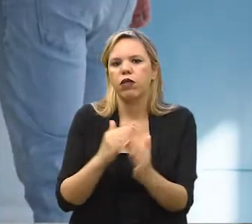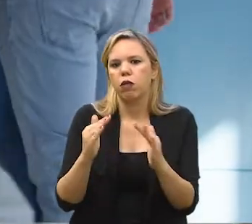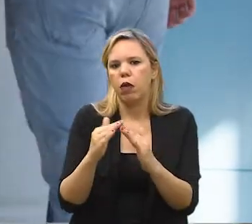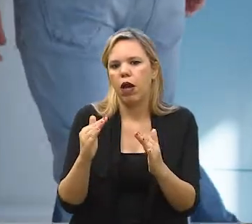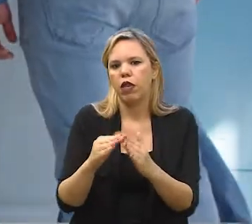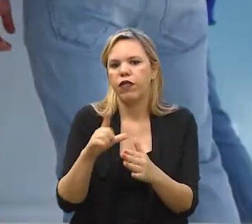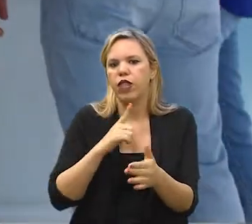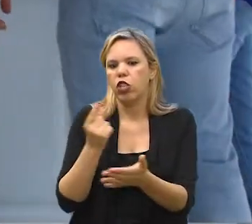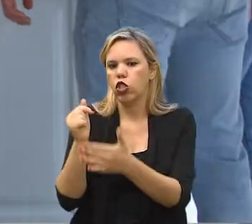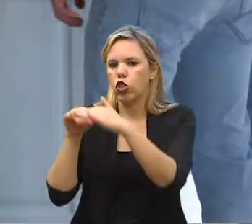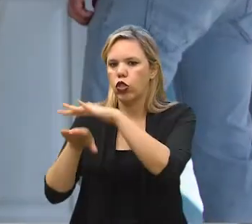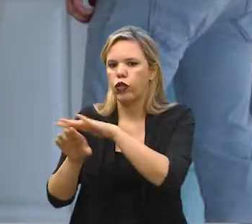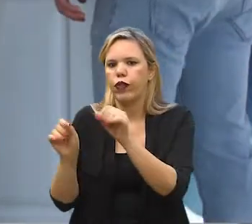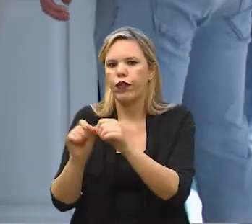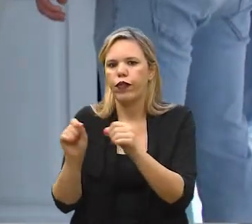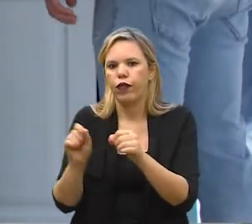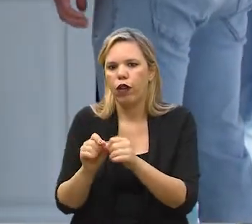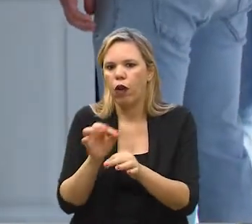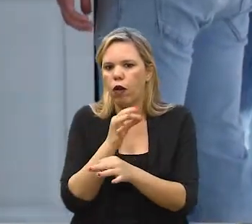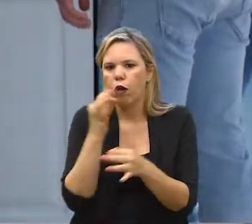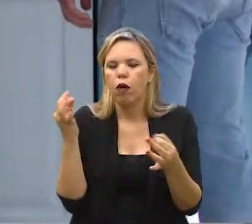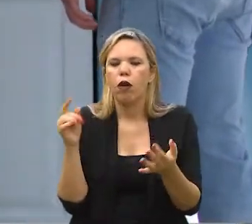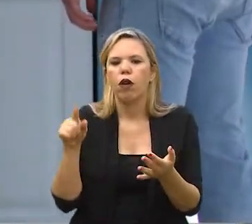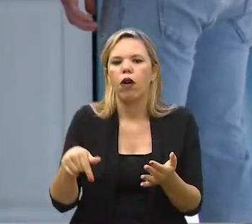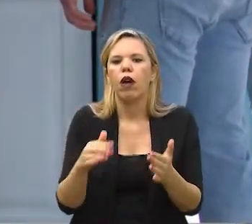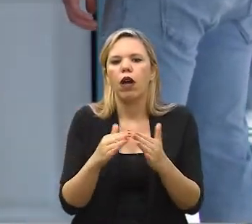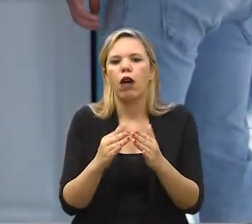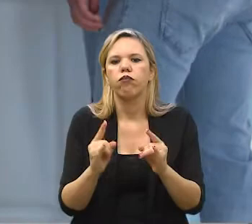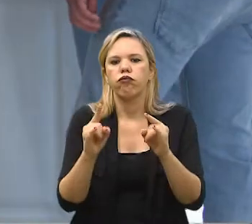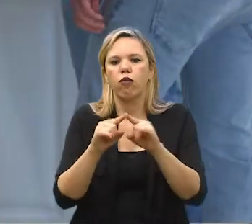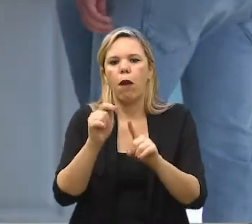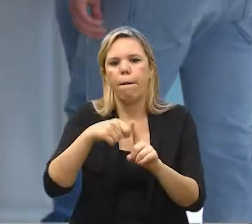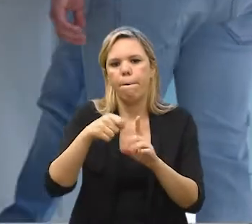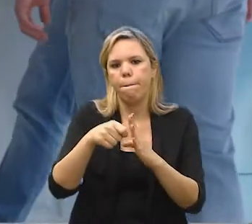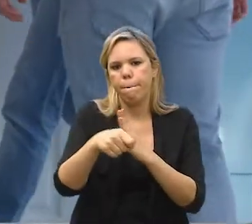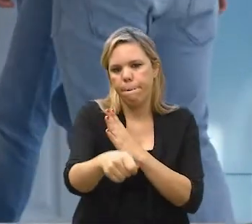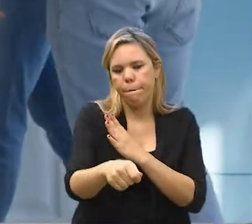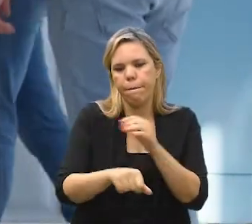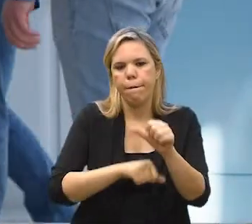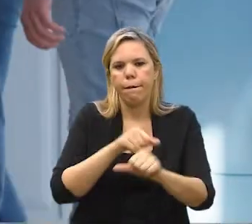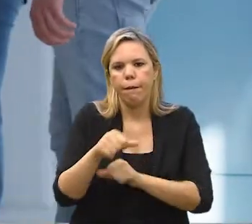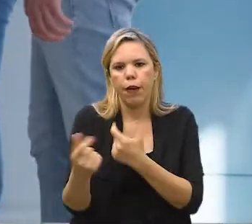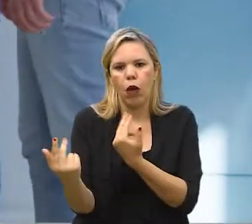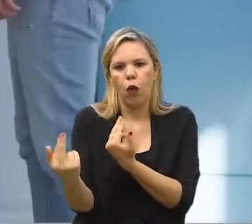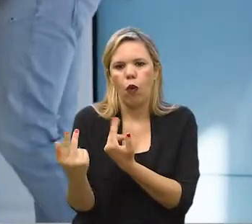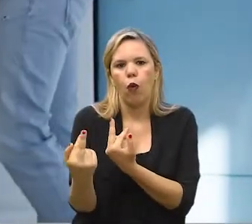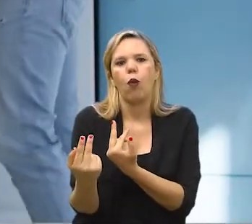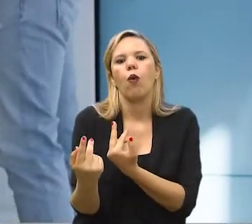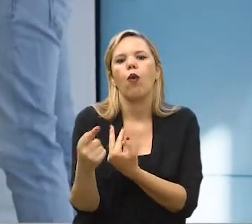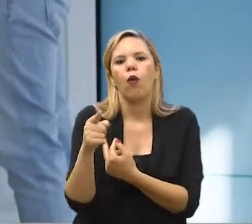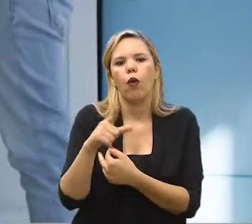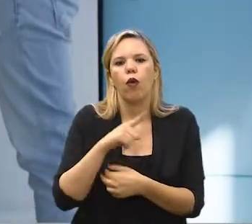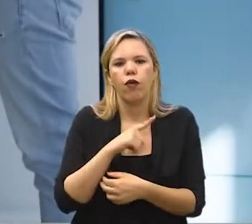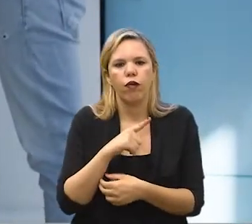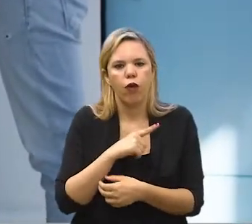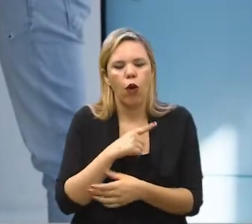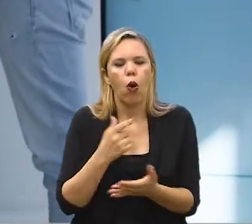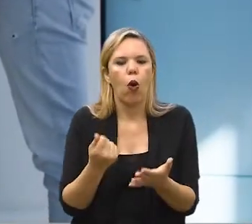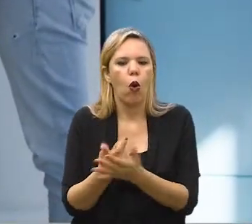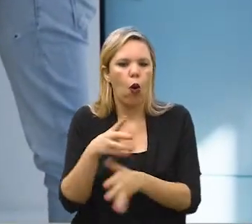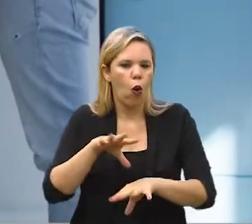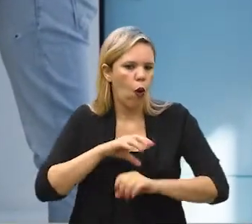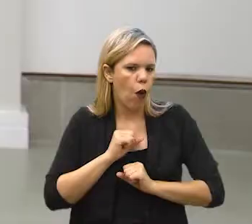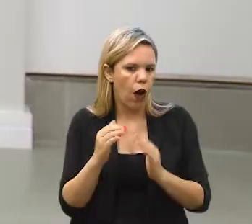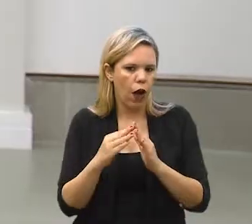reserva e fazendo financiamento desse bem. Então, esse custo mensal seu se torna igual e ainda você acaba adquirindo um bem